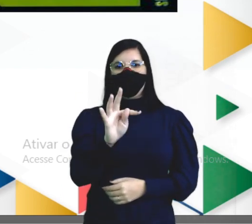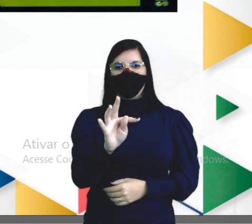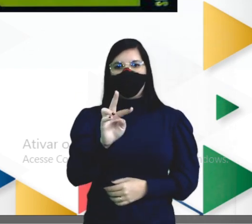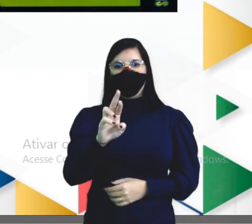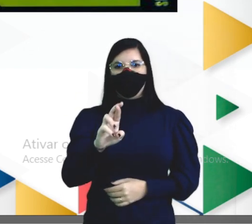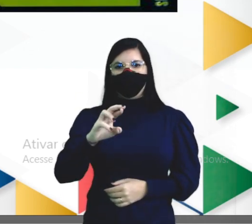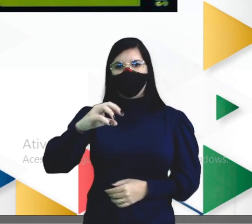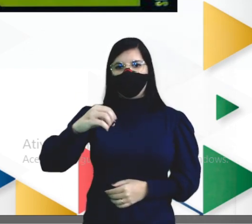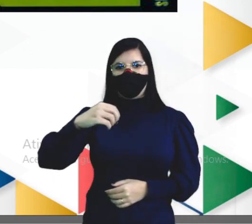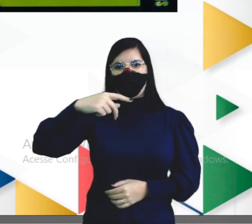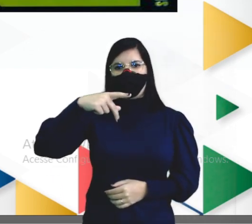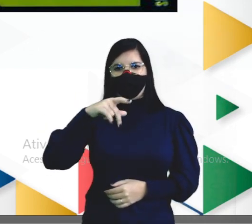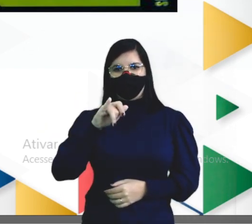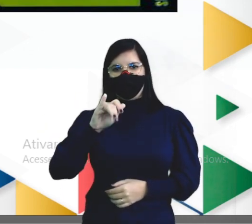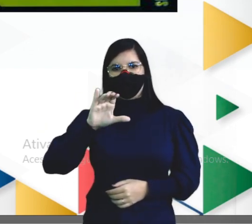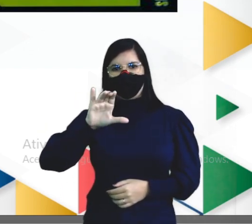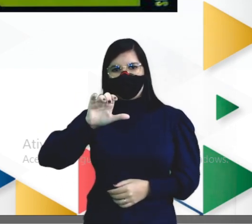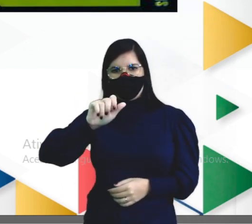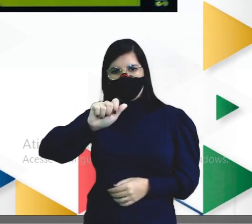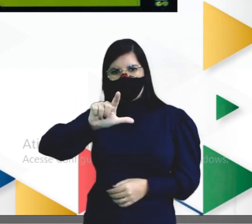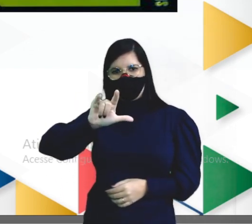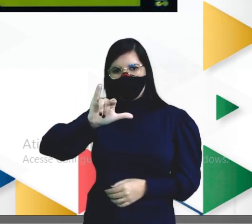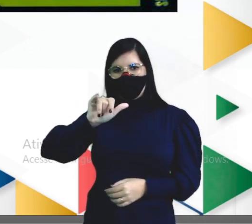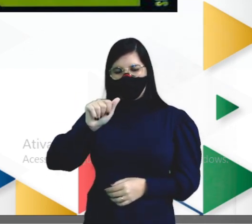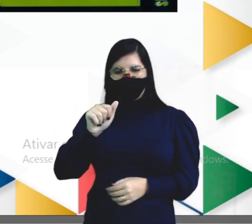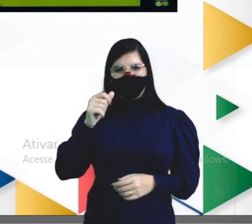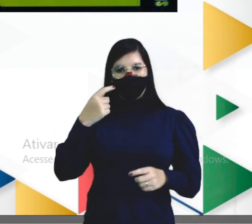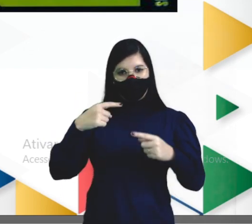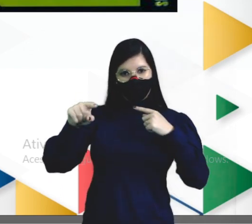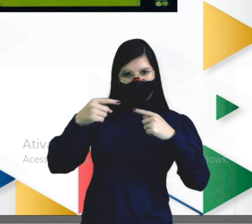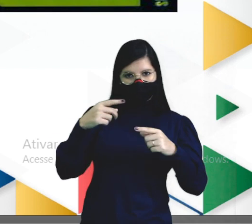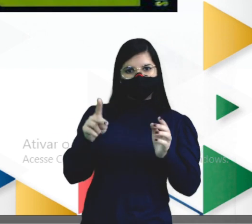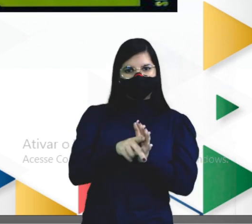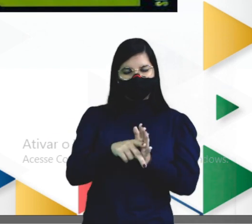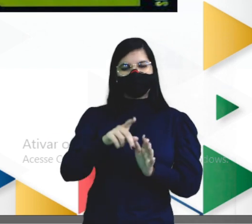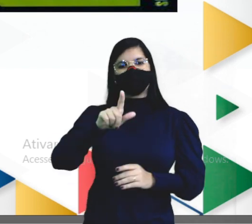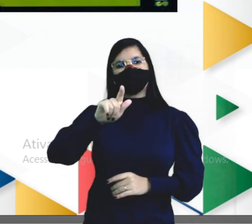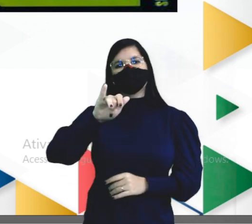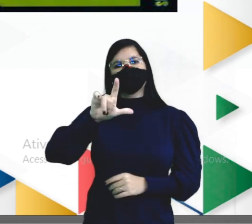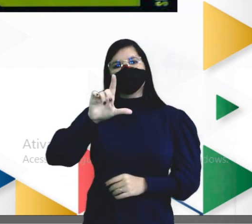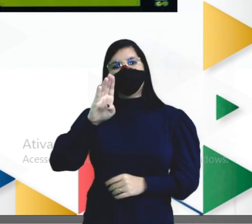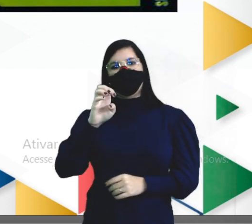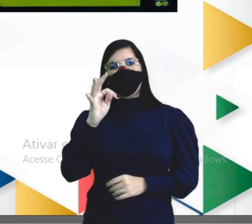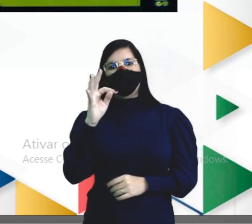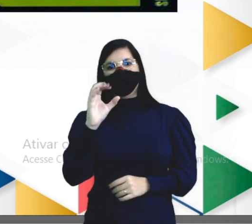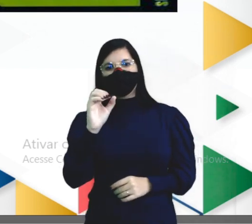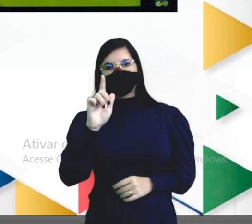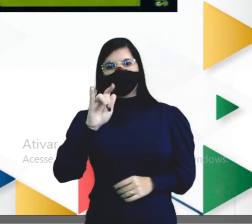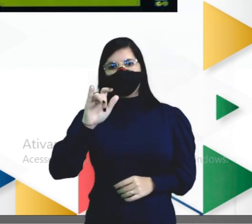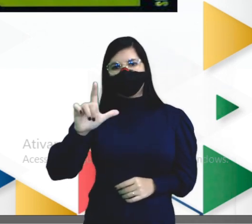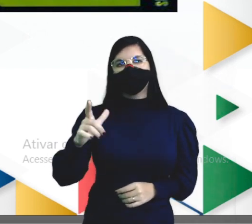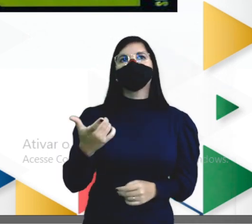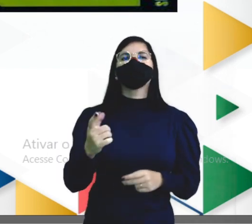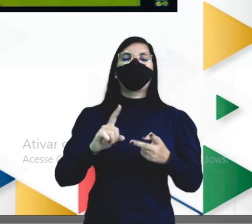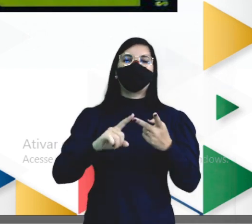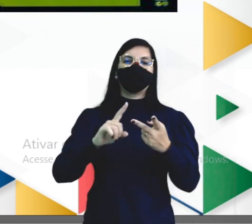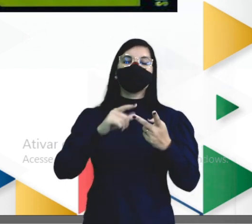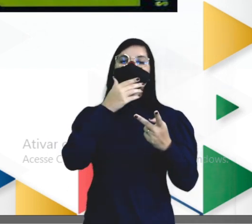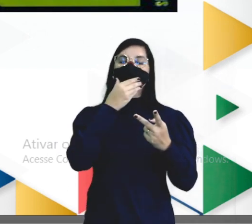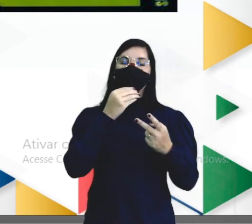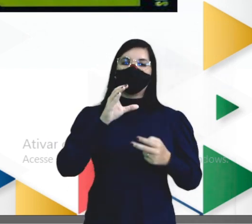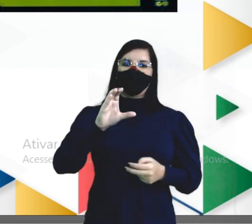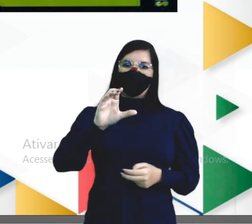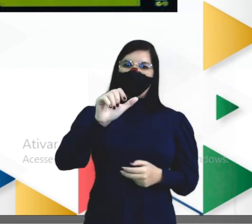muito significativa para a música brasileira, que tinha como representantes Gilberto Gil e Caetano Veloso, que foram grandes revolucionários